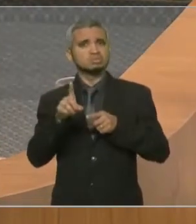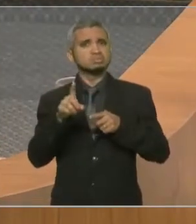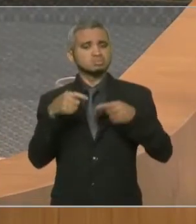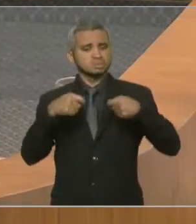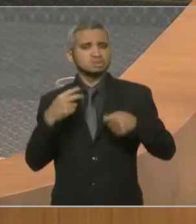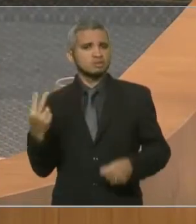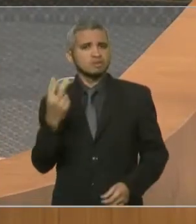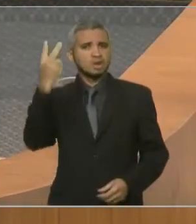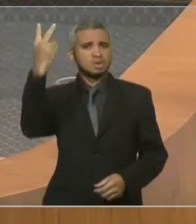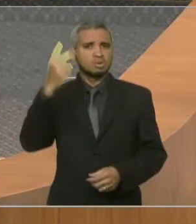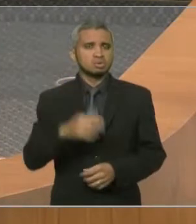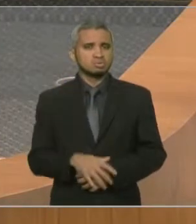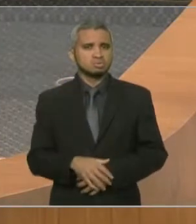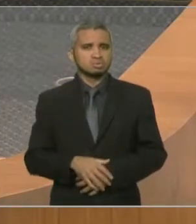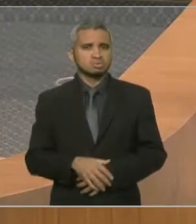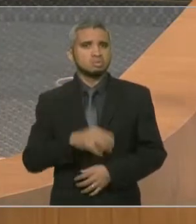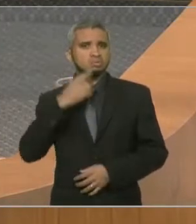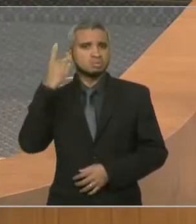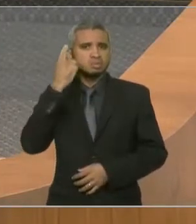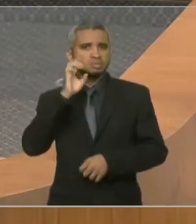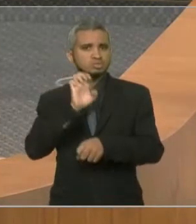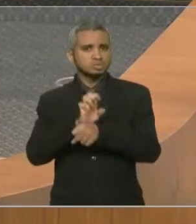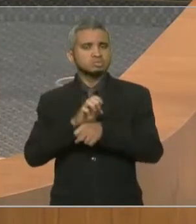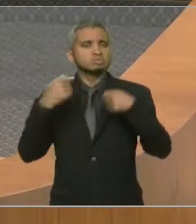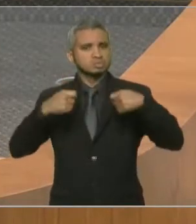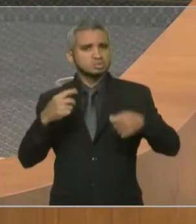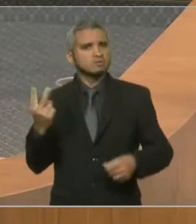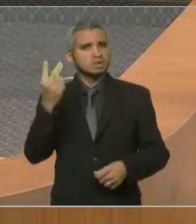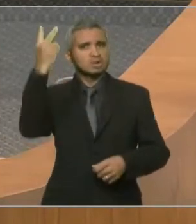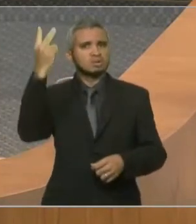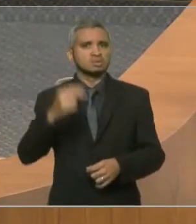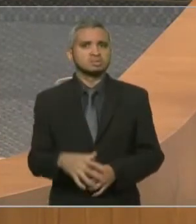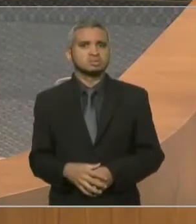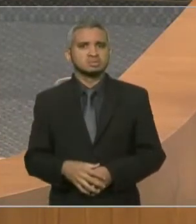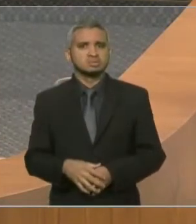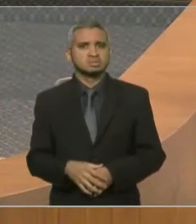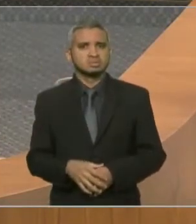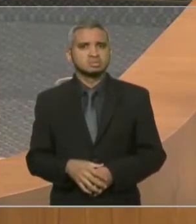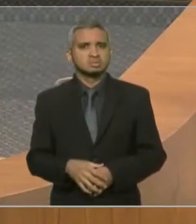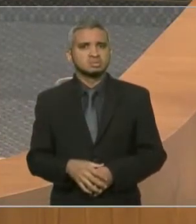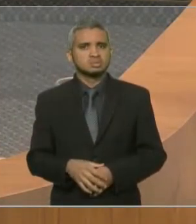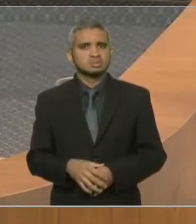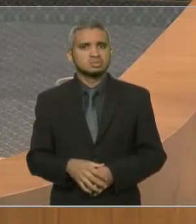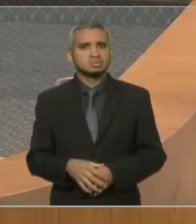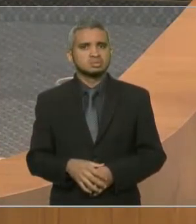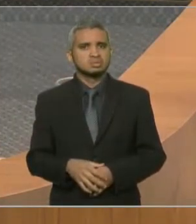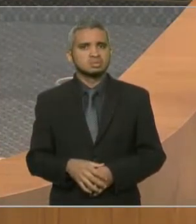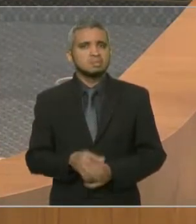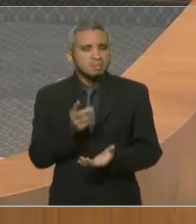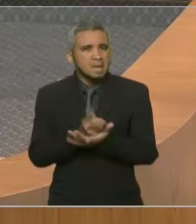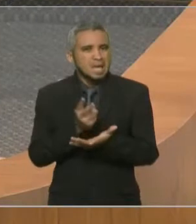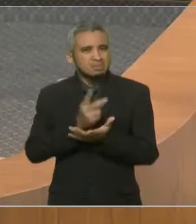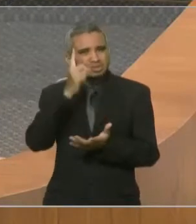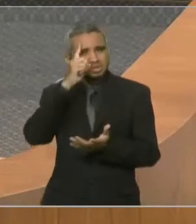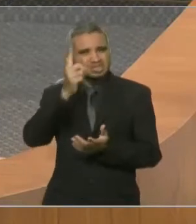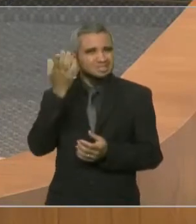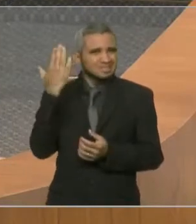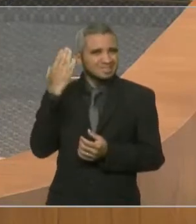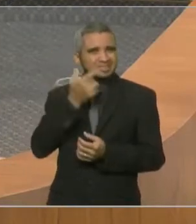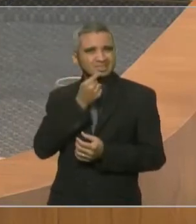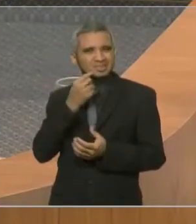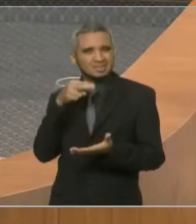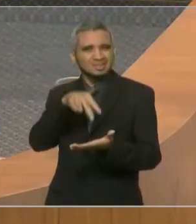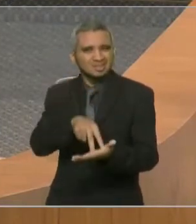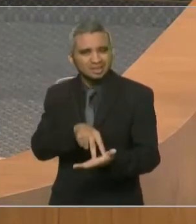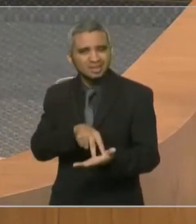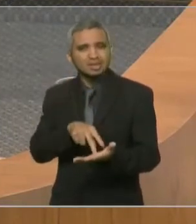E neste mesmo dia, nós tivemos uma discussão aqui sobre pedido de formação, deputado César, em que chegamos